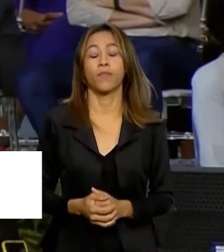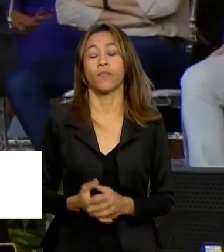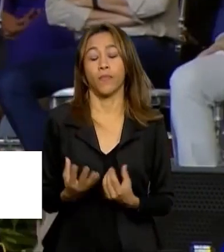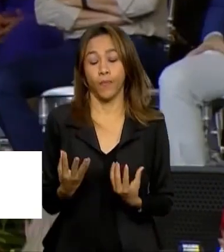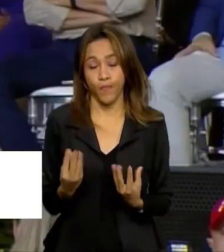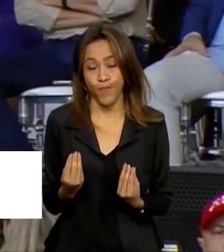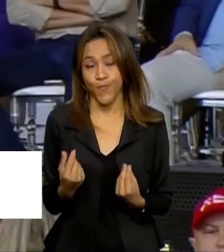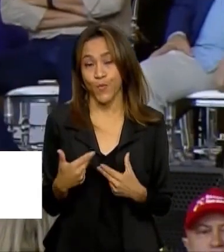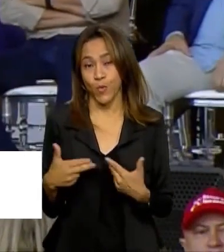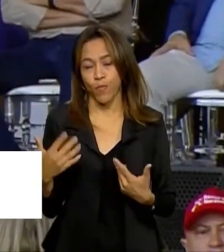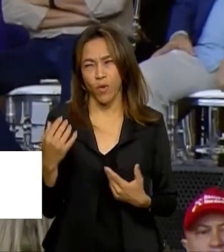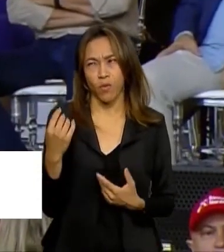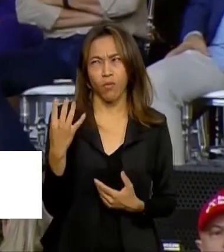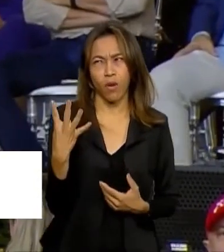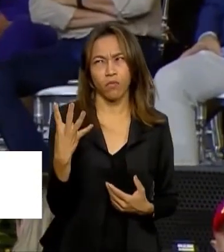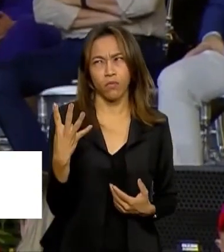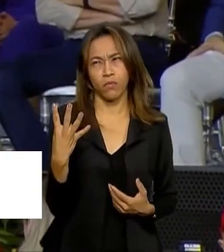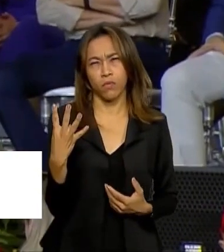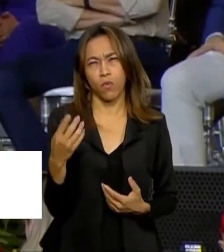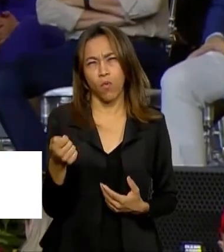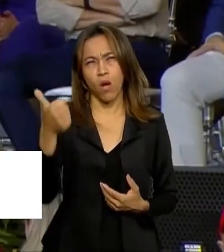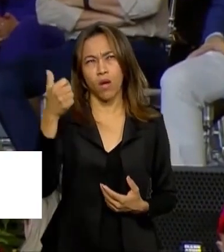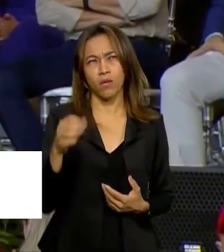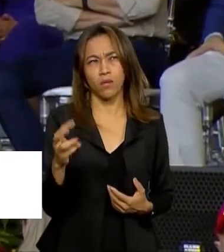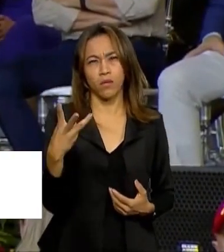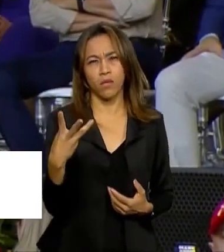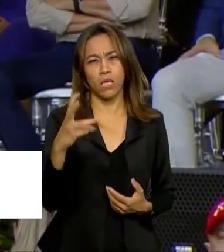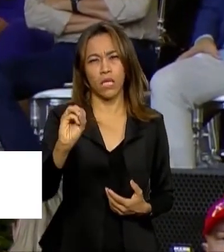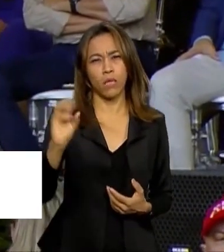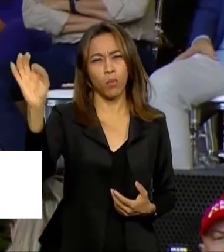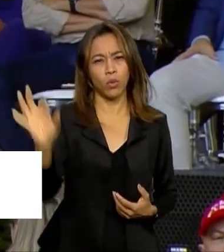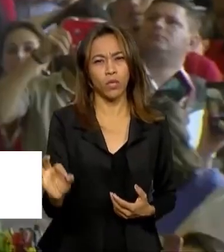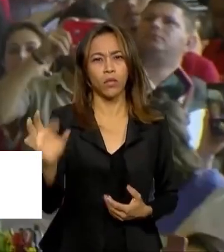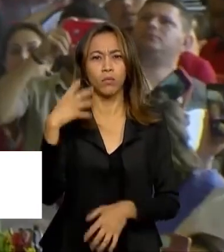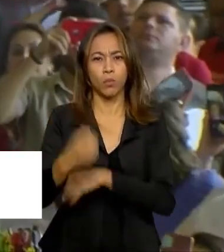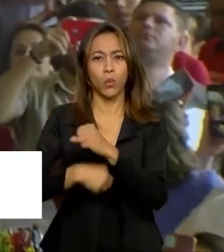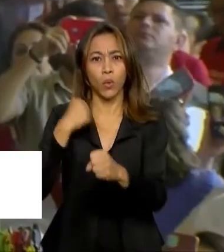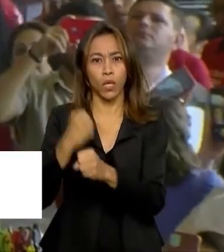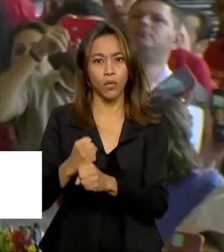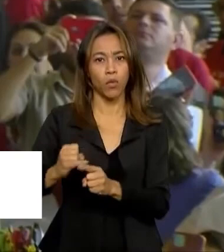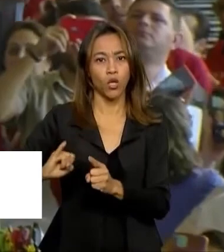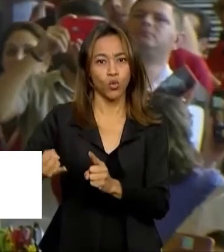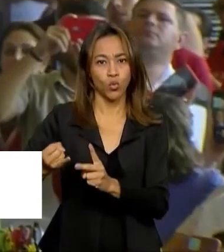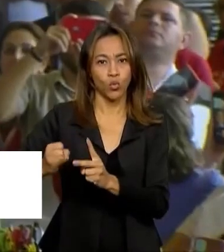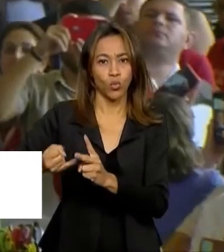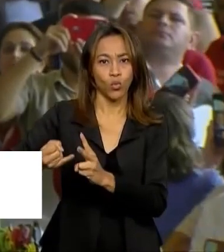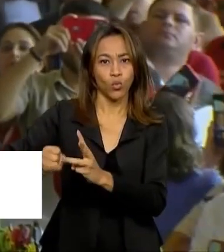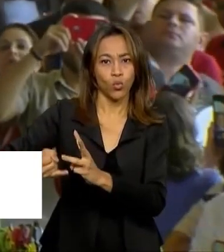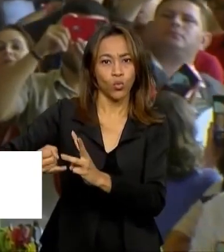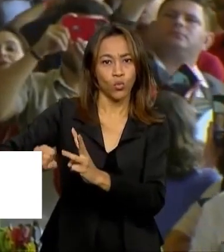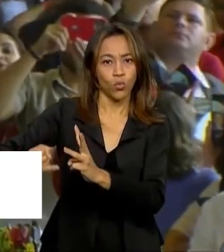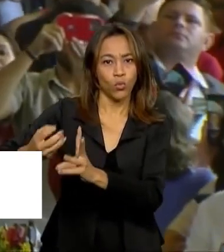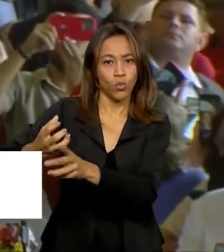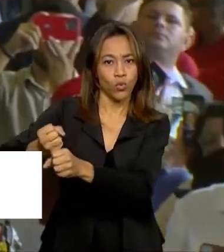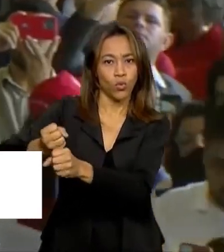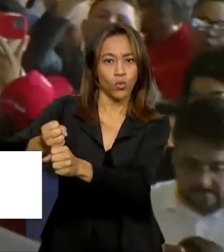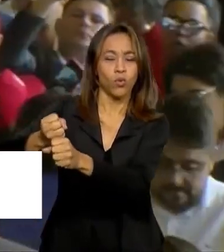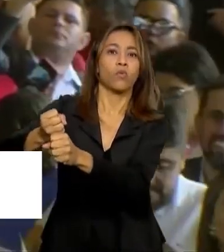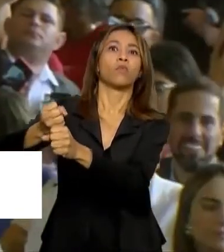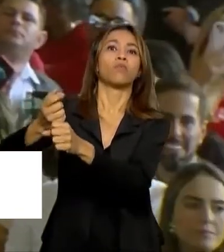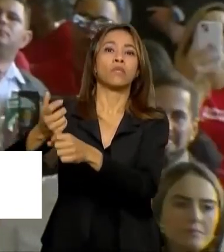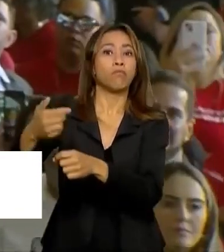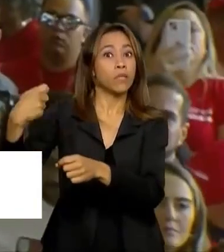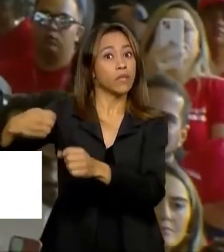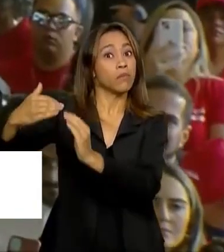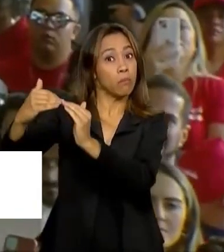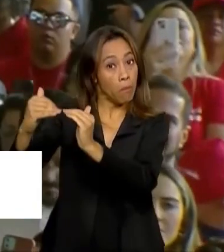muita coisa, dá quase 30% ao ano, porque é juro sobre juro. Então eu acho que nós vamos